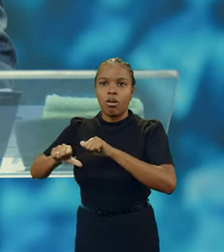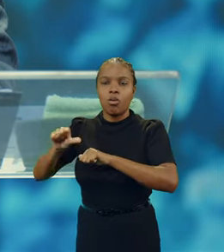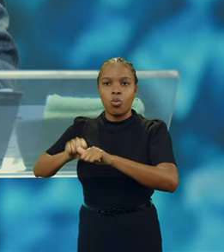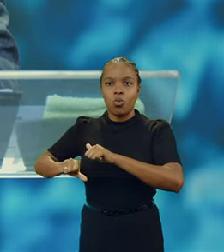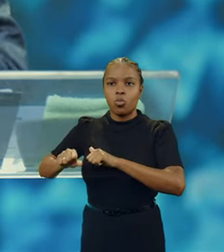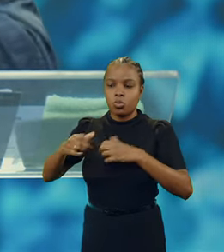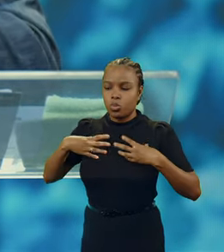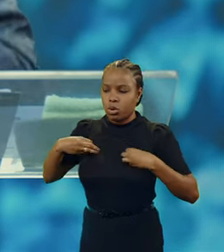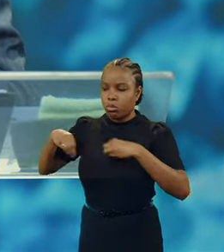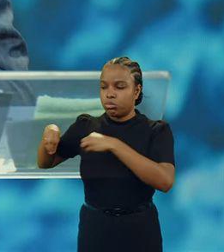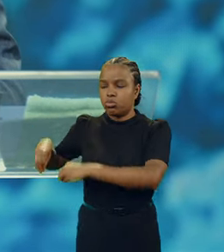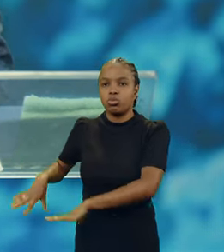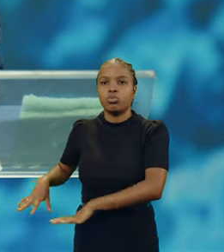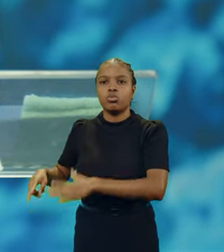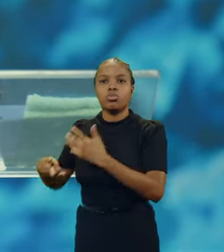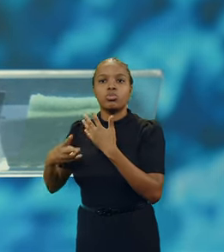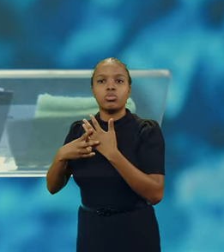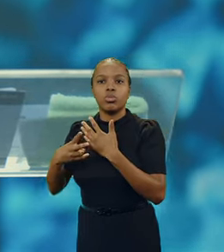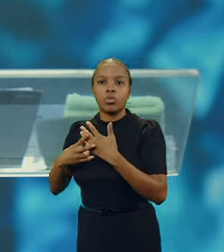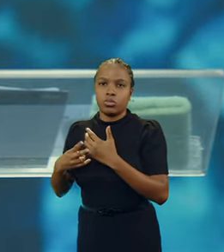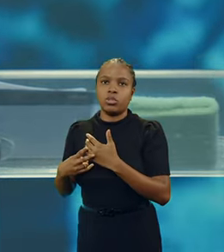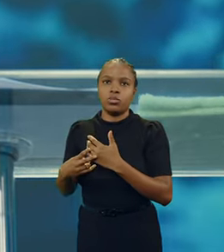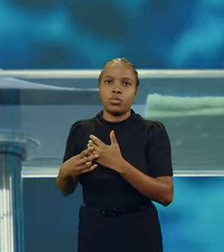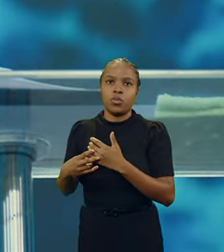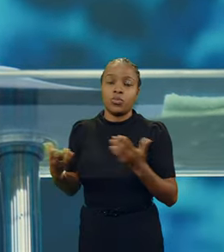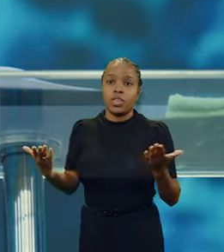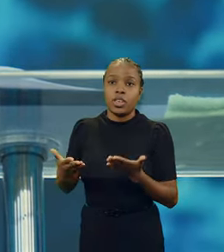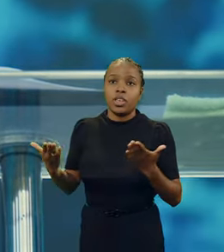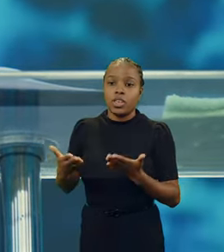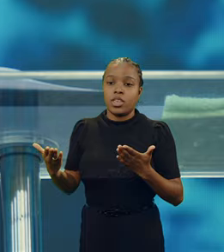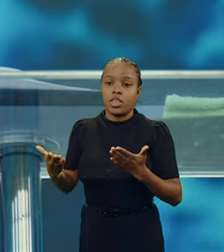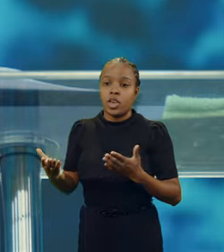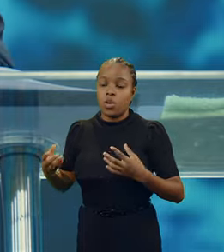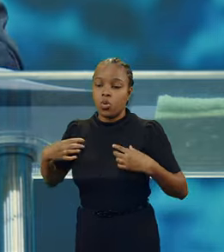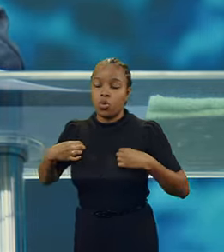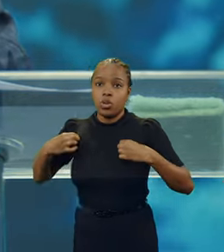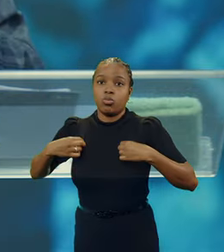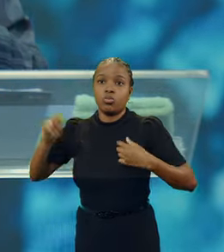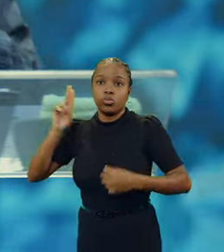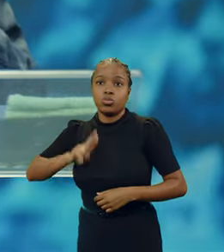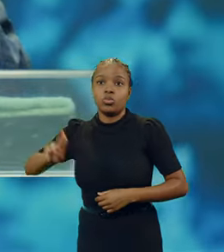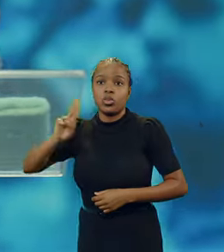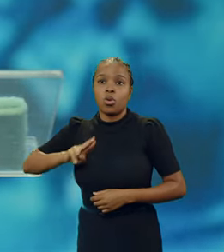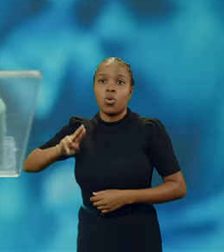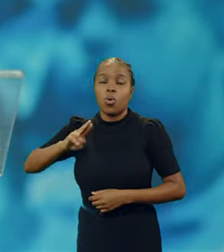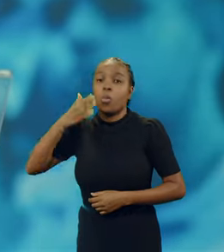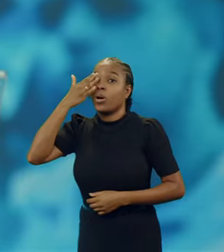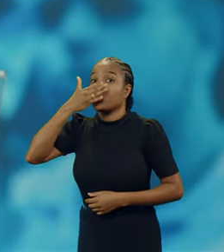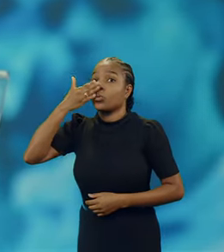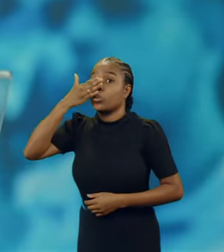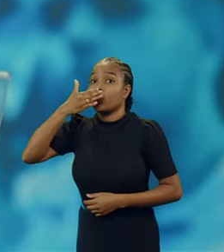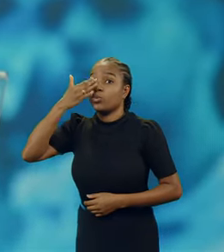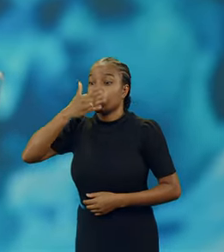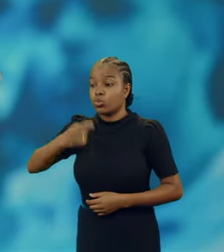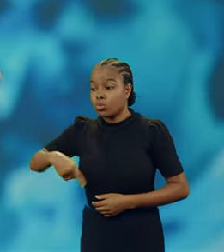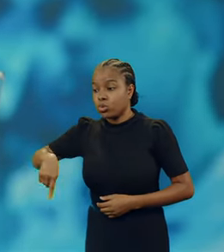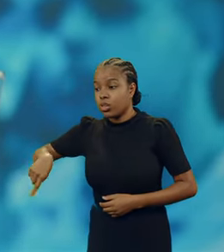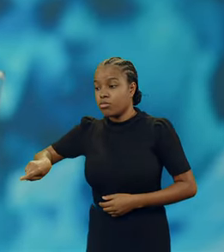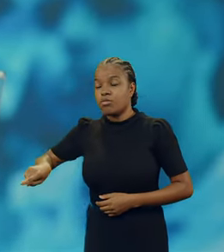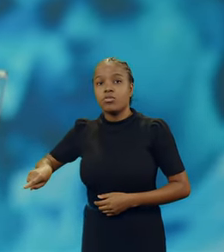viuvez e ela veste-se de prostituta culturais e vai para a esquina